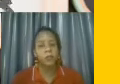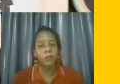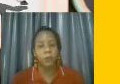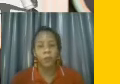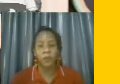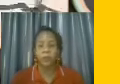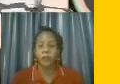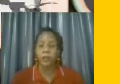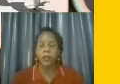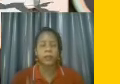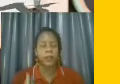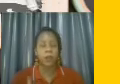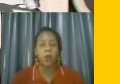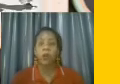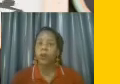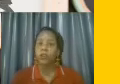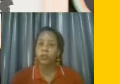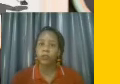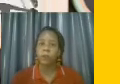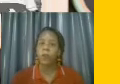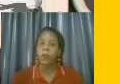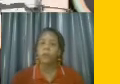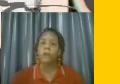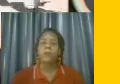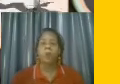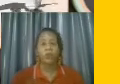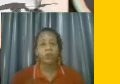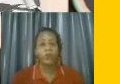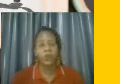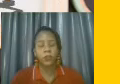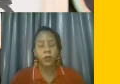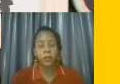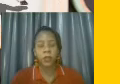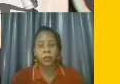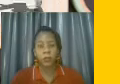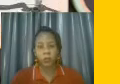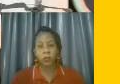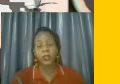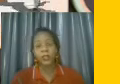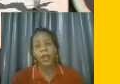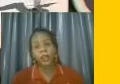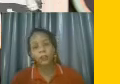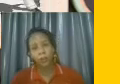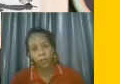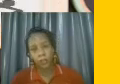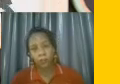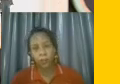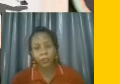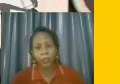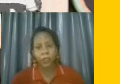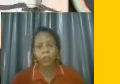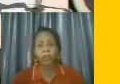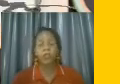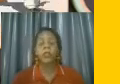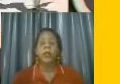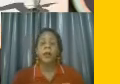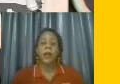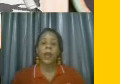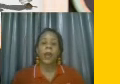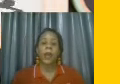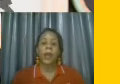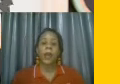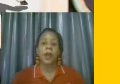acompanhando o desenvolvimento de vocês e tal, ó, show de bola. Continuem se esforçando bastante.